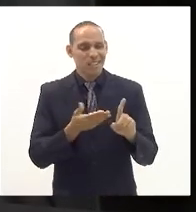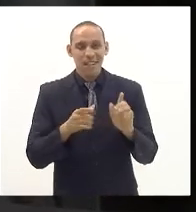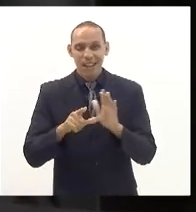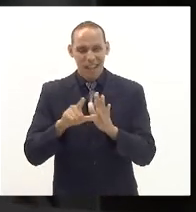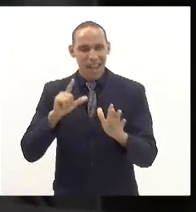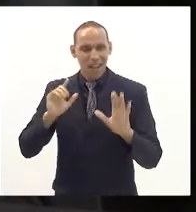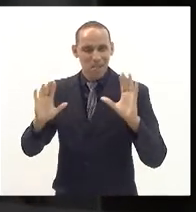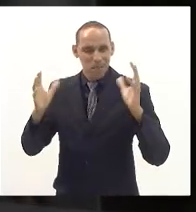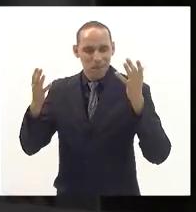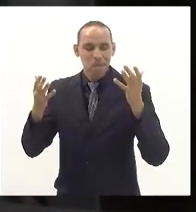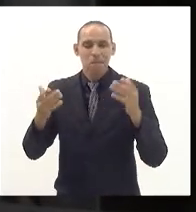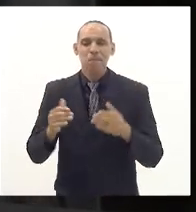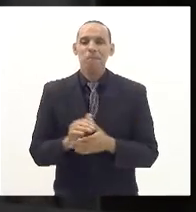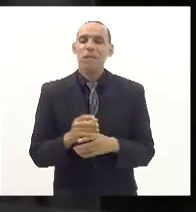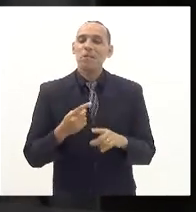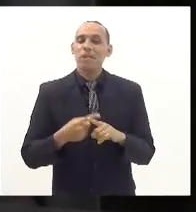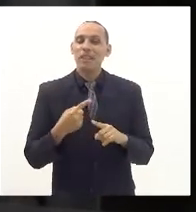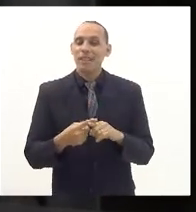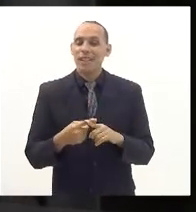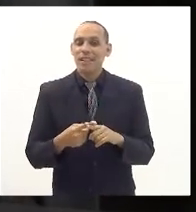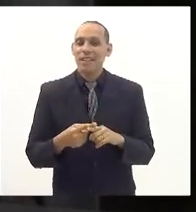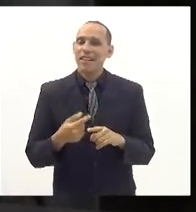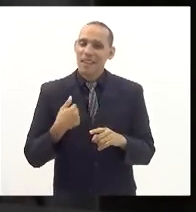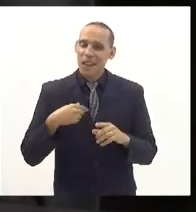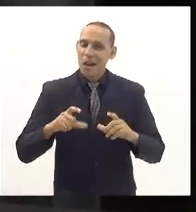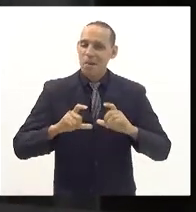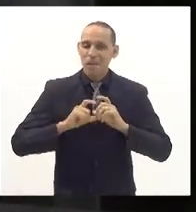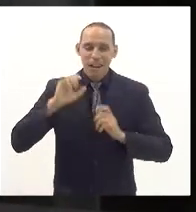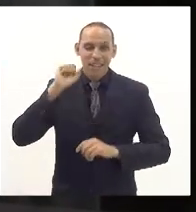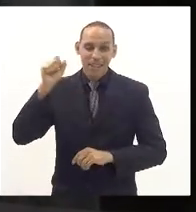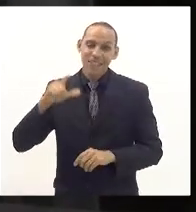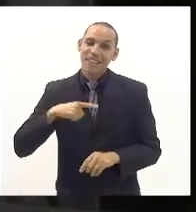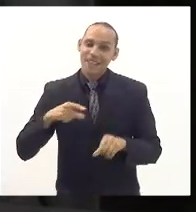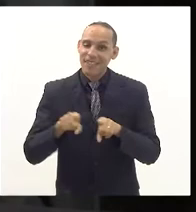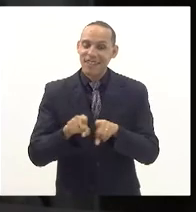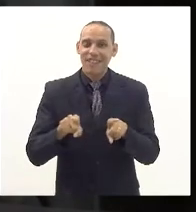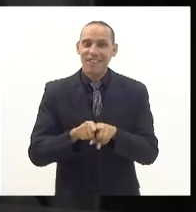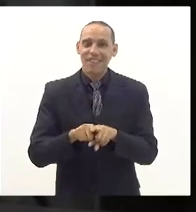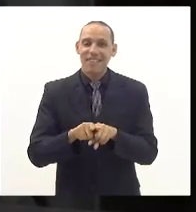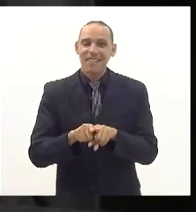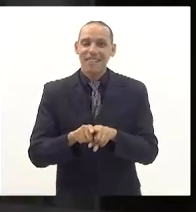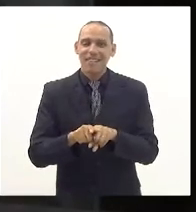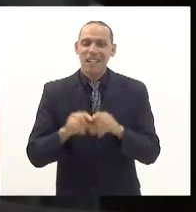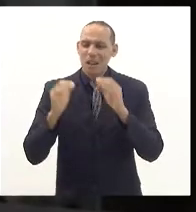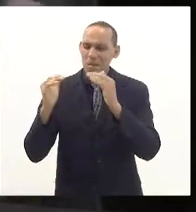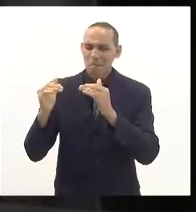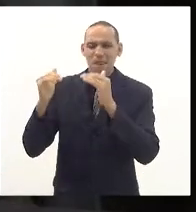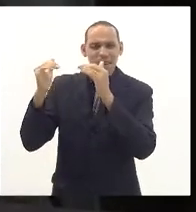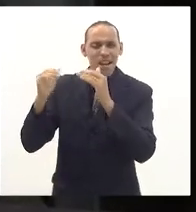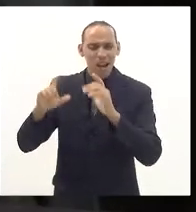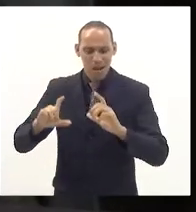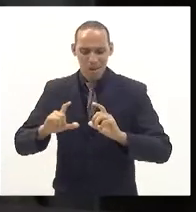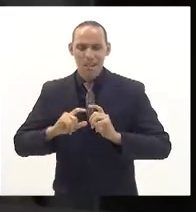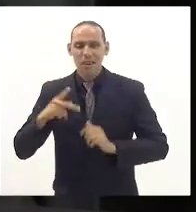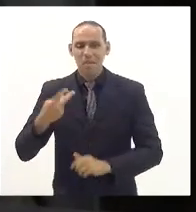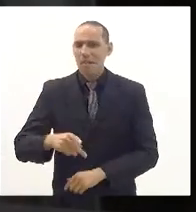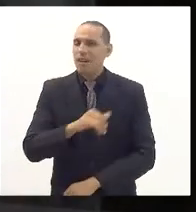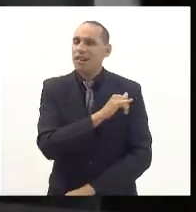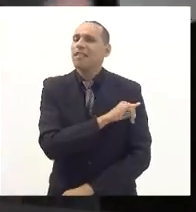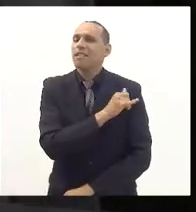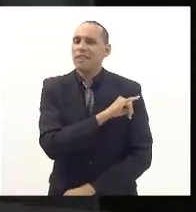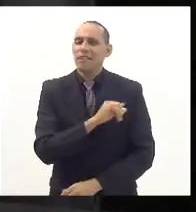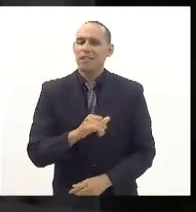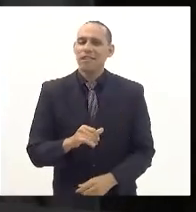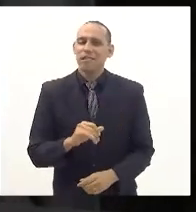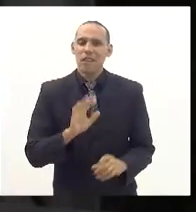antes da cerimônia porque eu também tenho a medalha Tiradentes a maior medalha é deste estado do Rio de